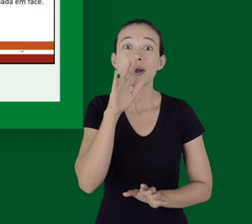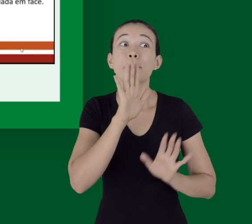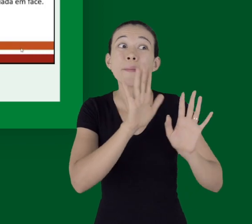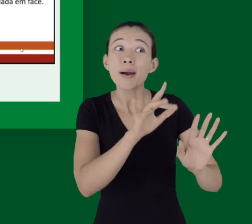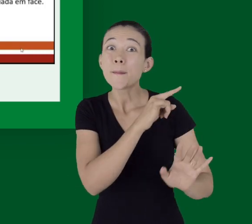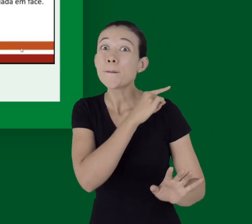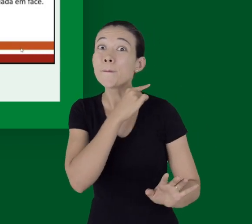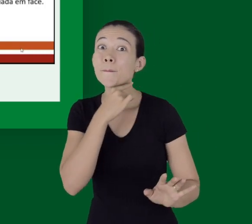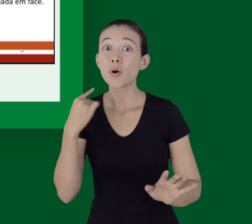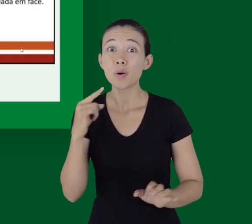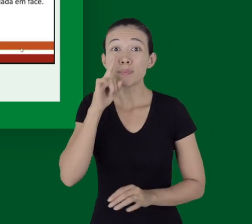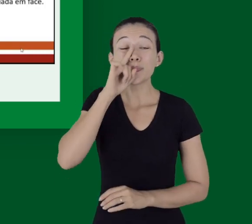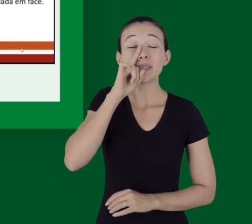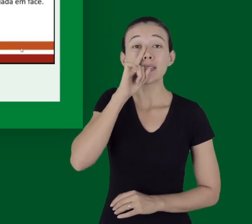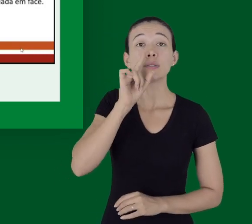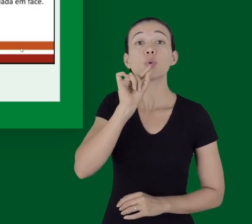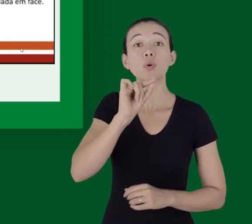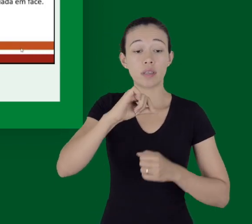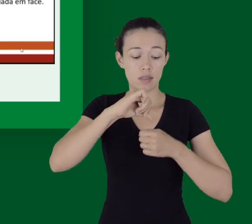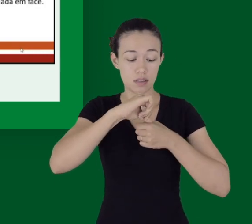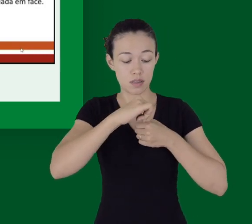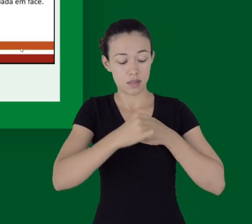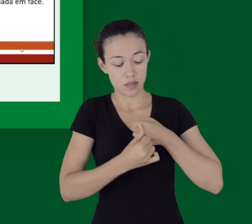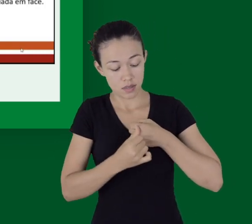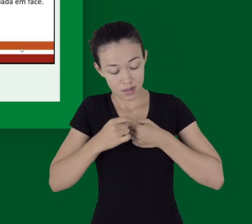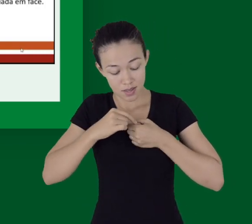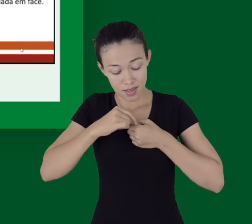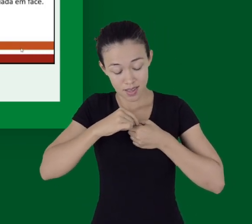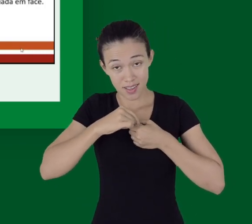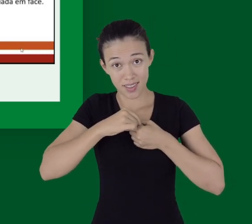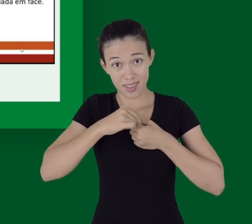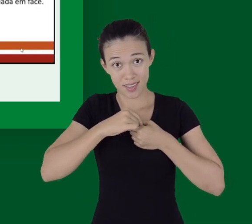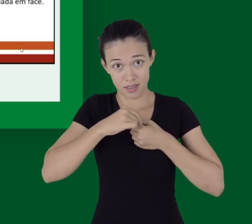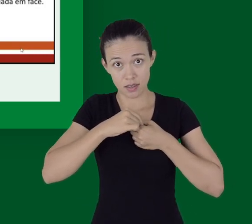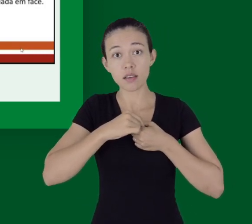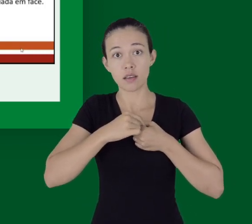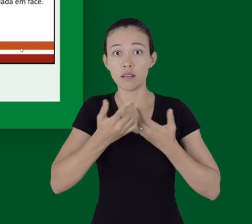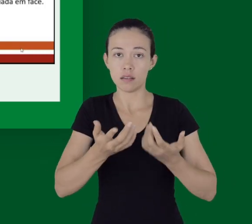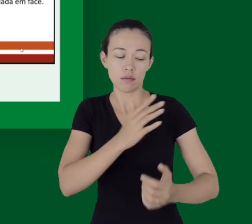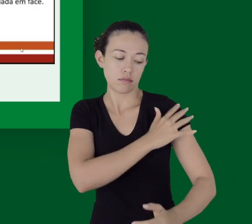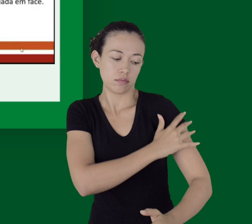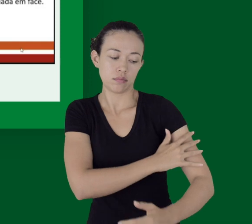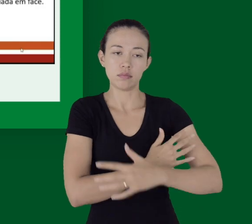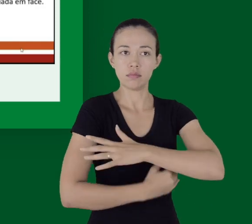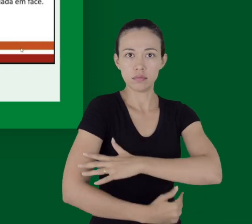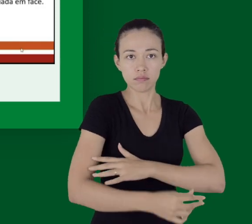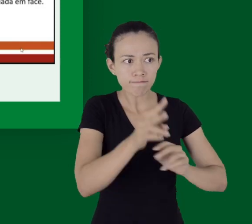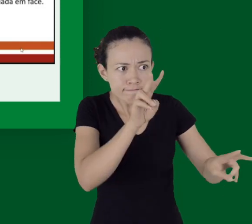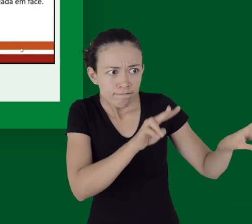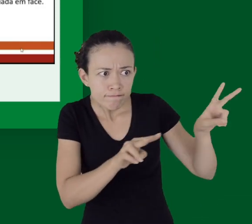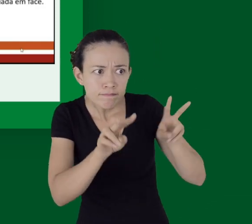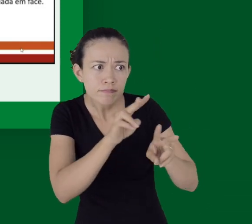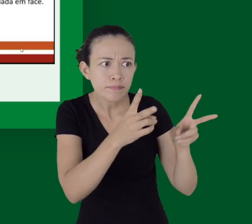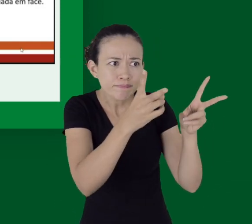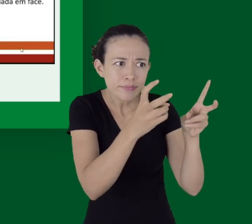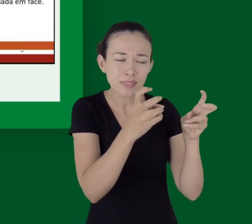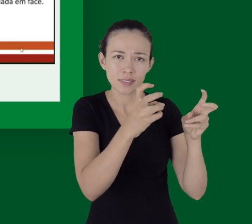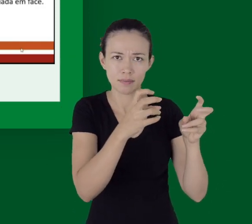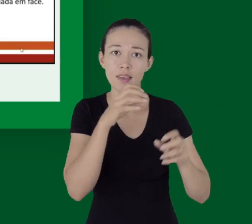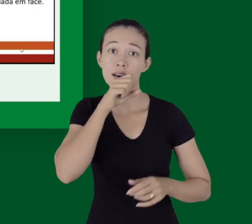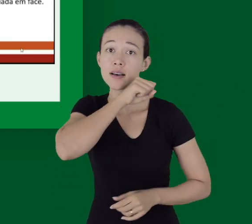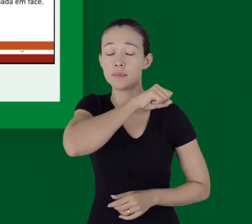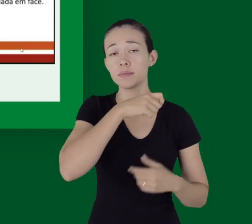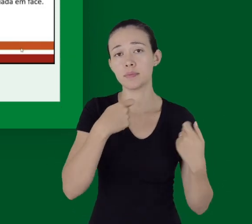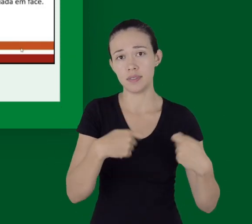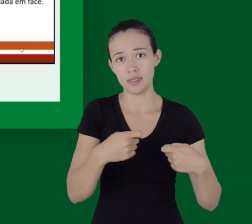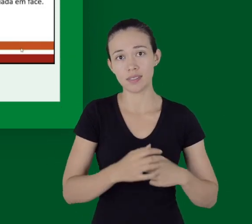mortalidade muito alta, é ascendente. Então é importante verificar a pressão dos dois membros superiores. E